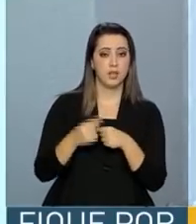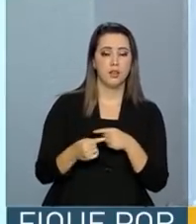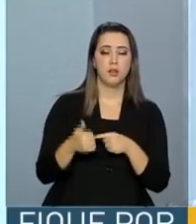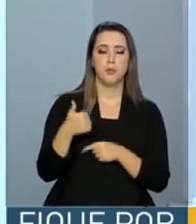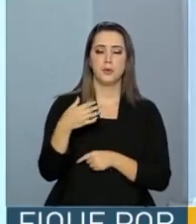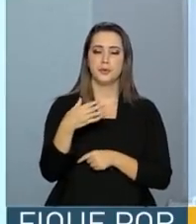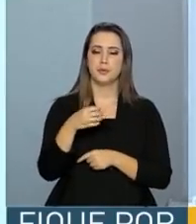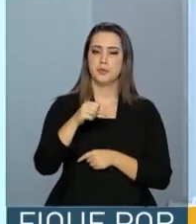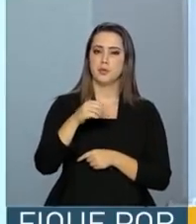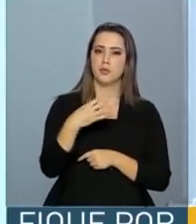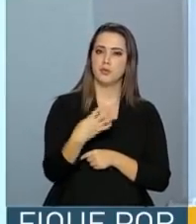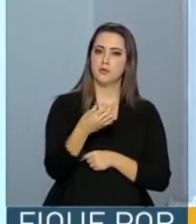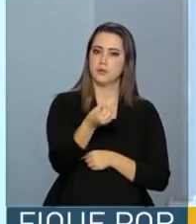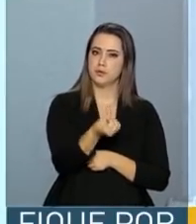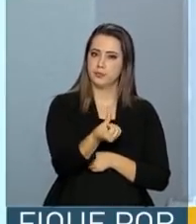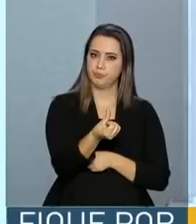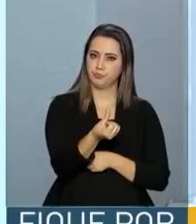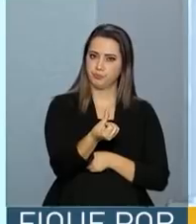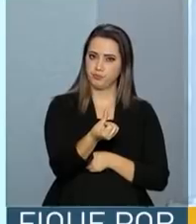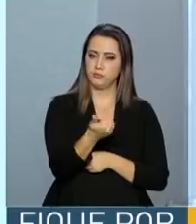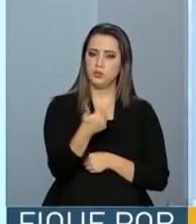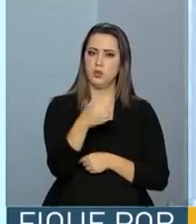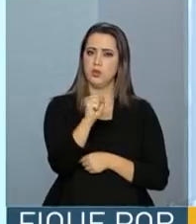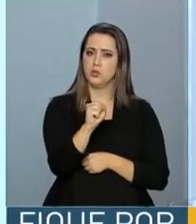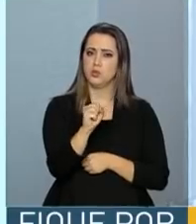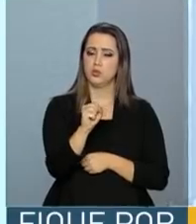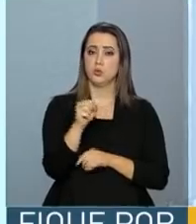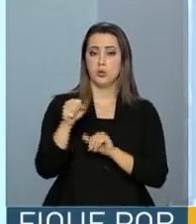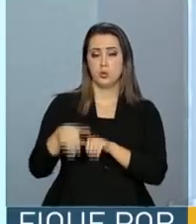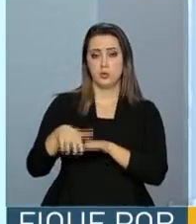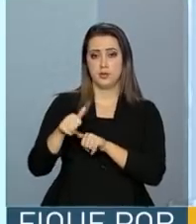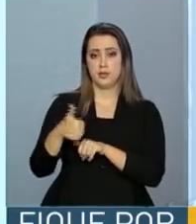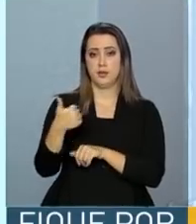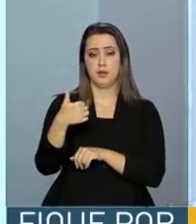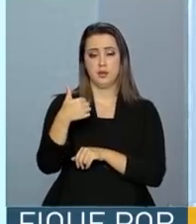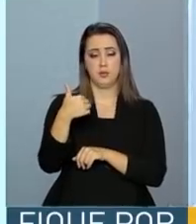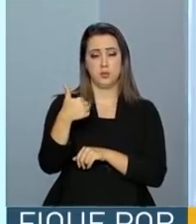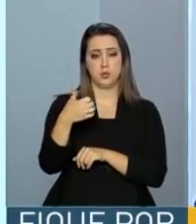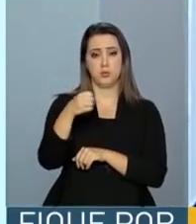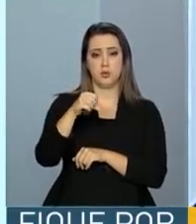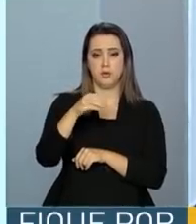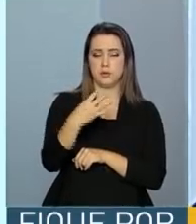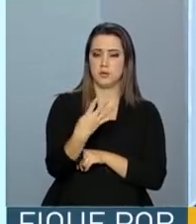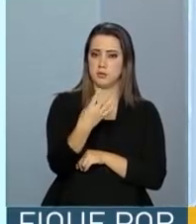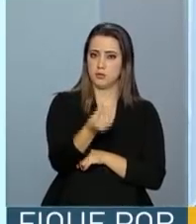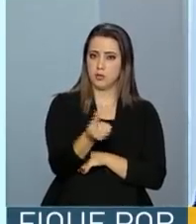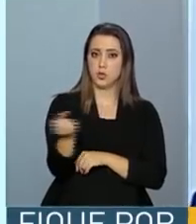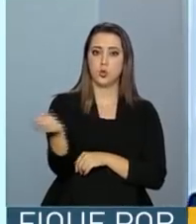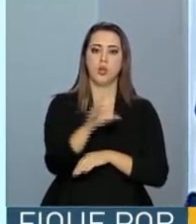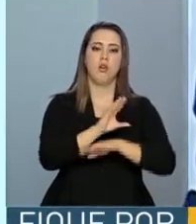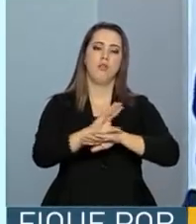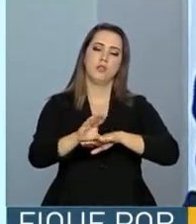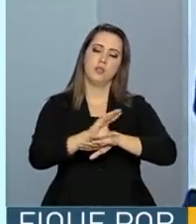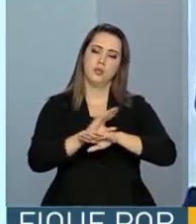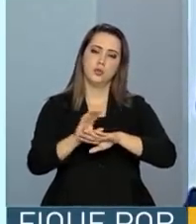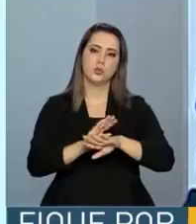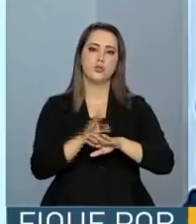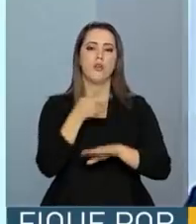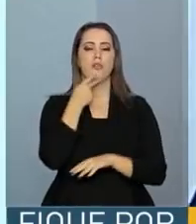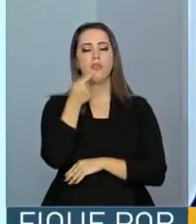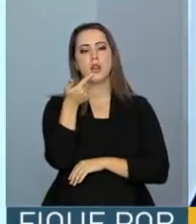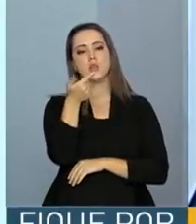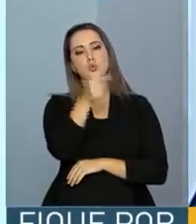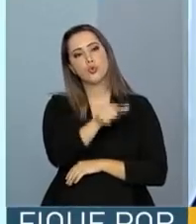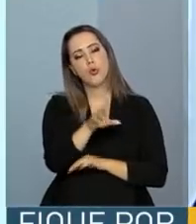46 em 1870 46 nova constituição não é mais uma vez retornamos aos dizeres